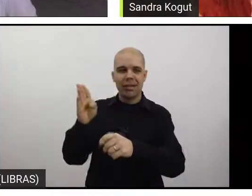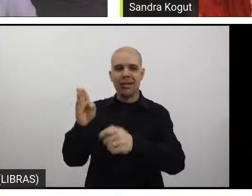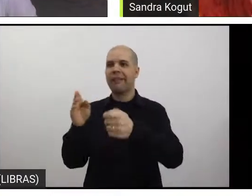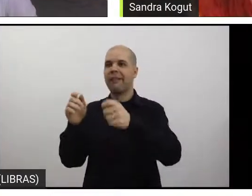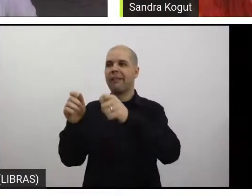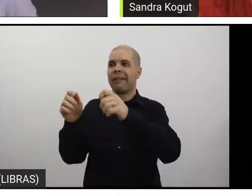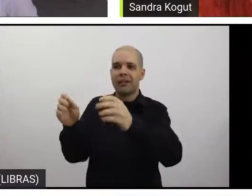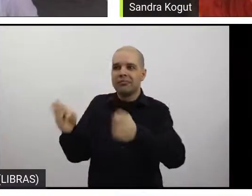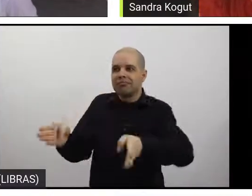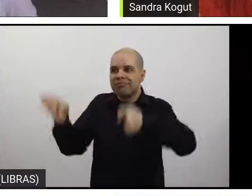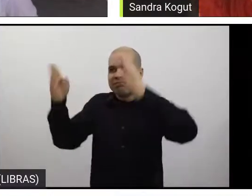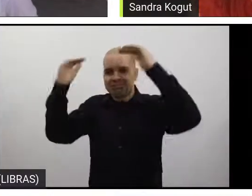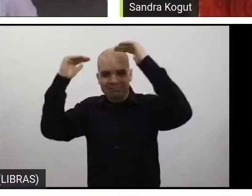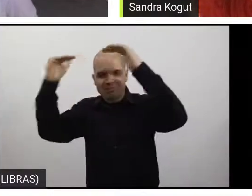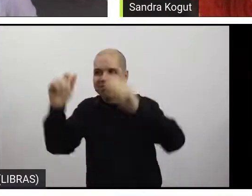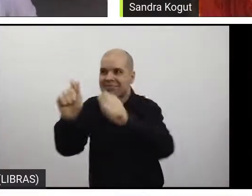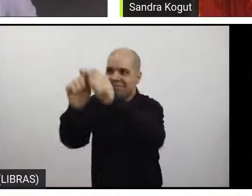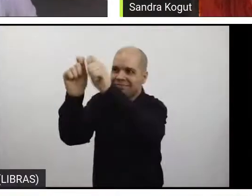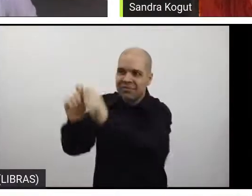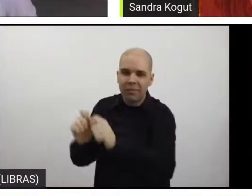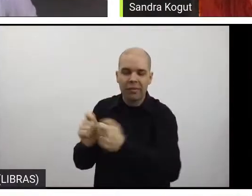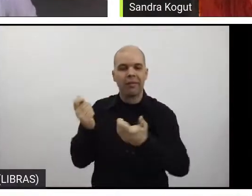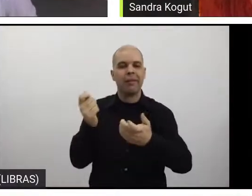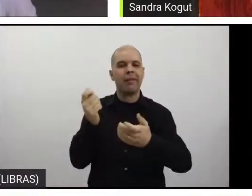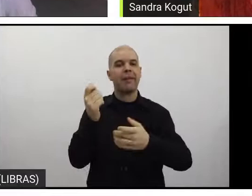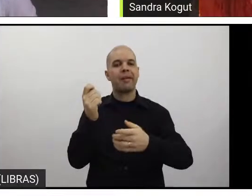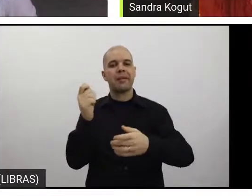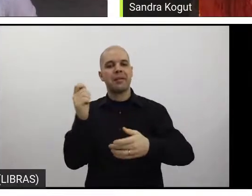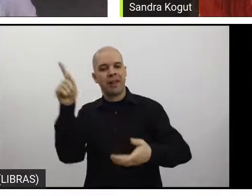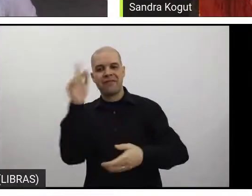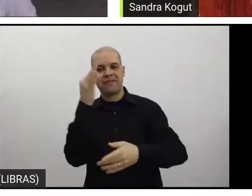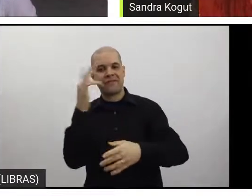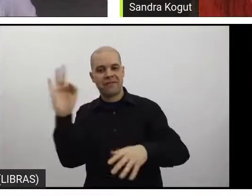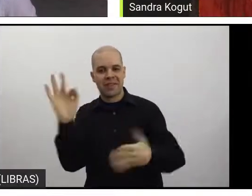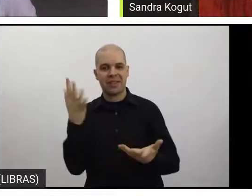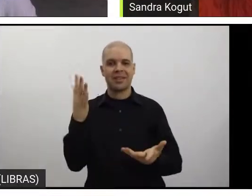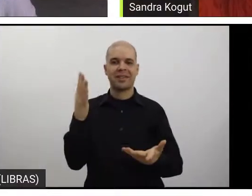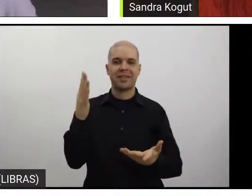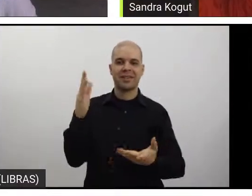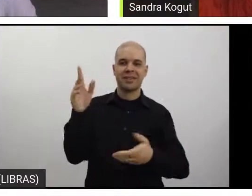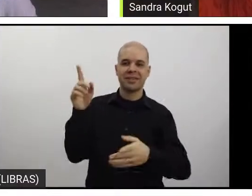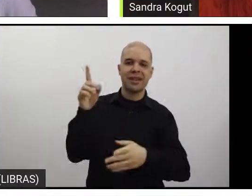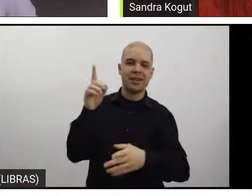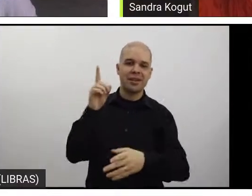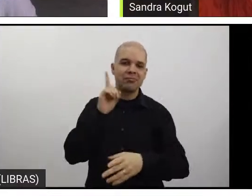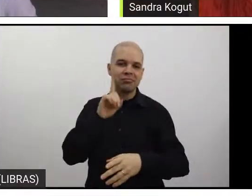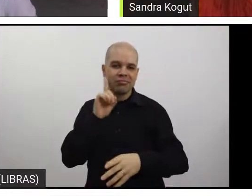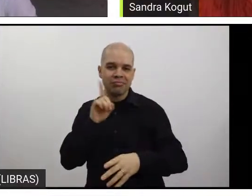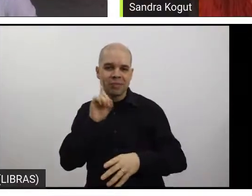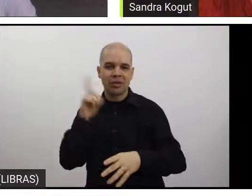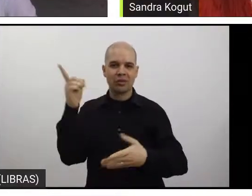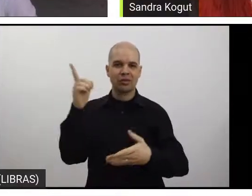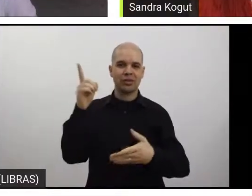Paris, Nova York, Moscou, Dakar, Tóquio.